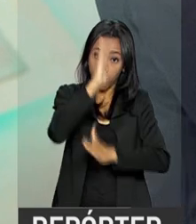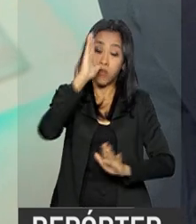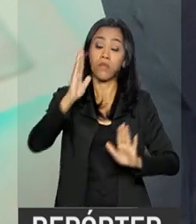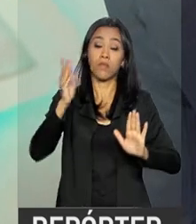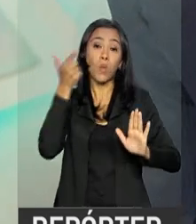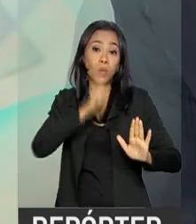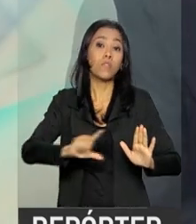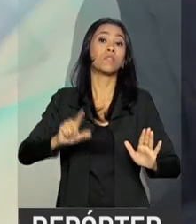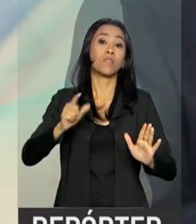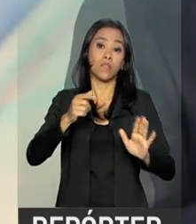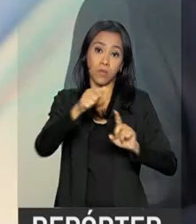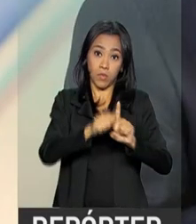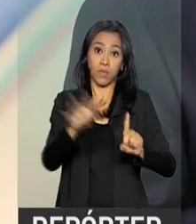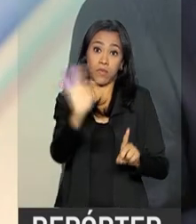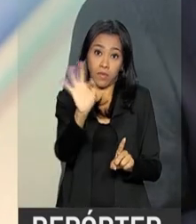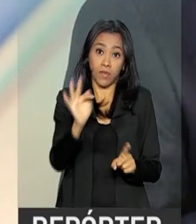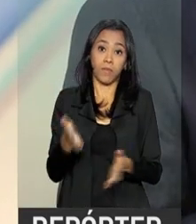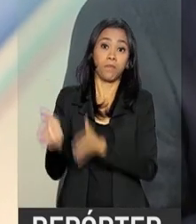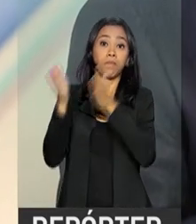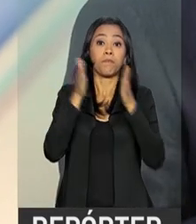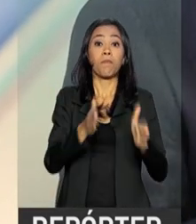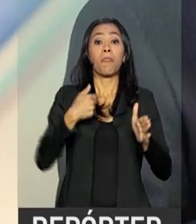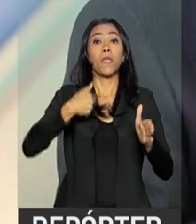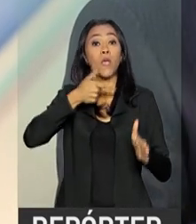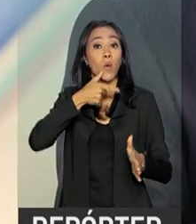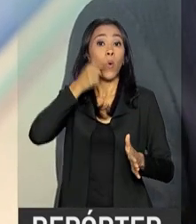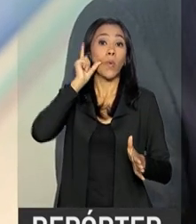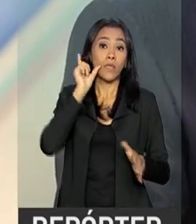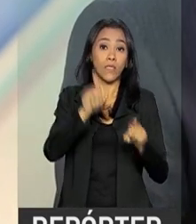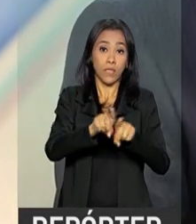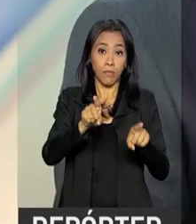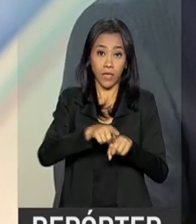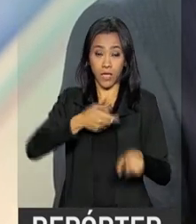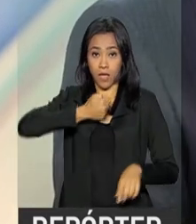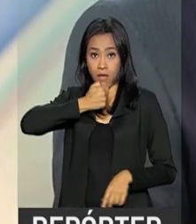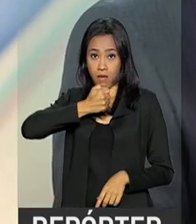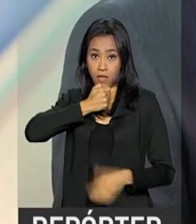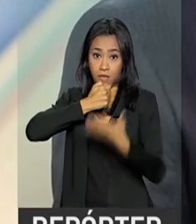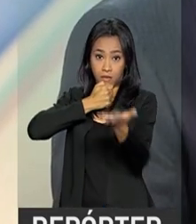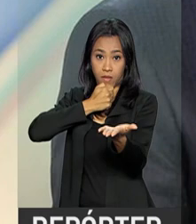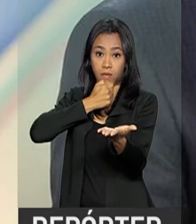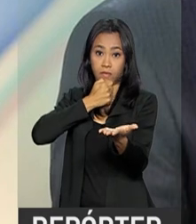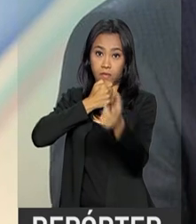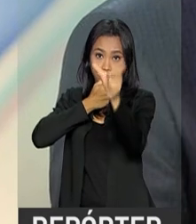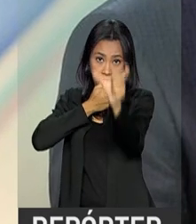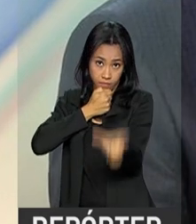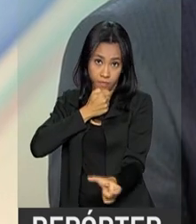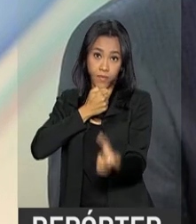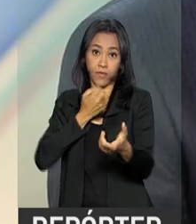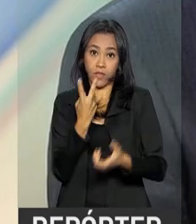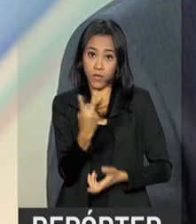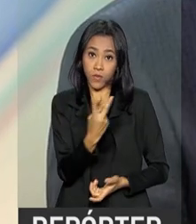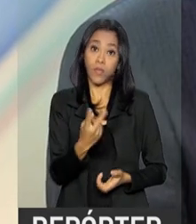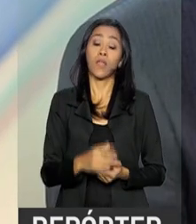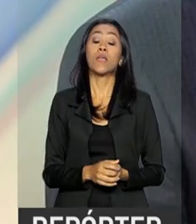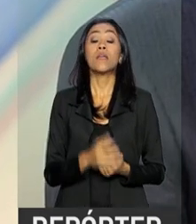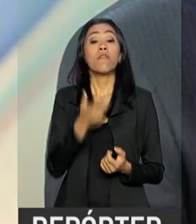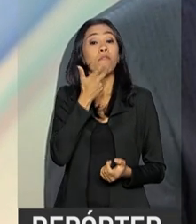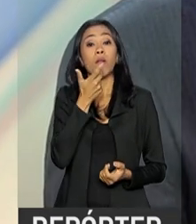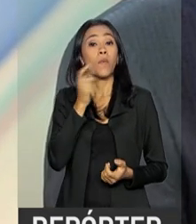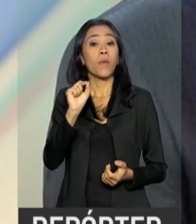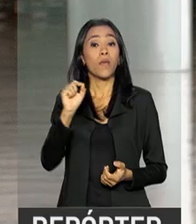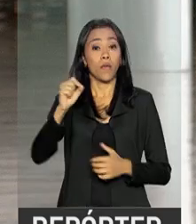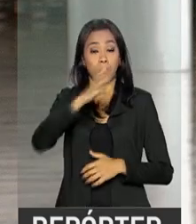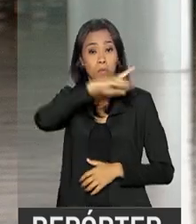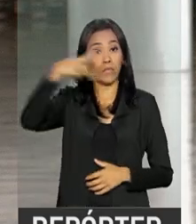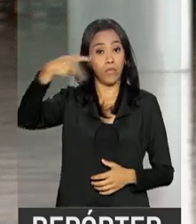e ontem quando foi divulgada a entrevista concedida ao apresentador do sbt silvio santos o presidente afirmou que se